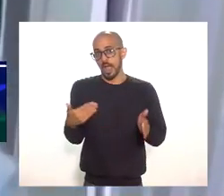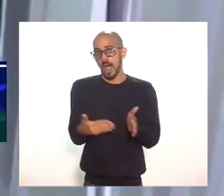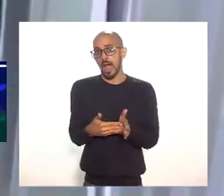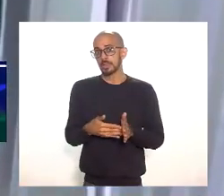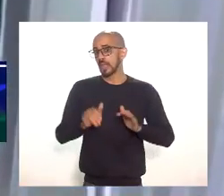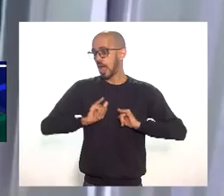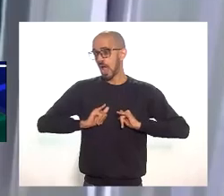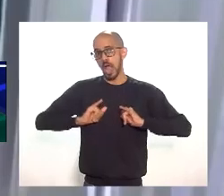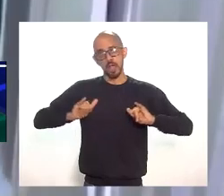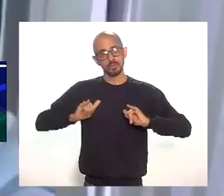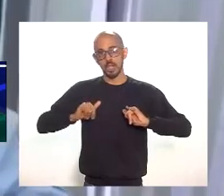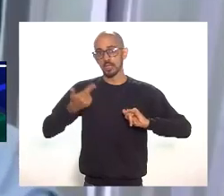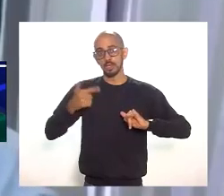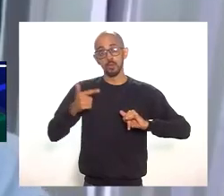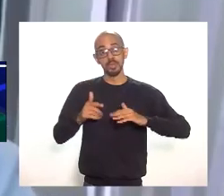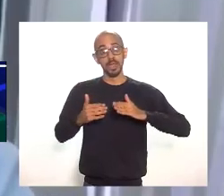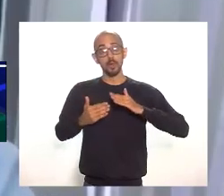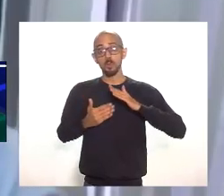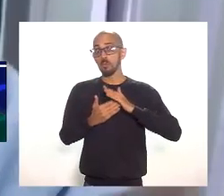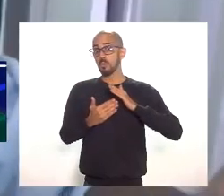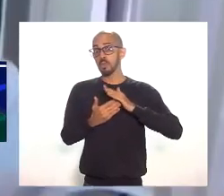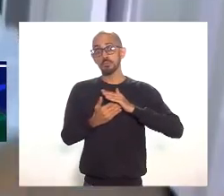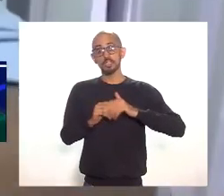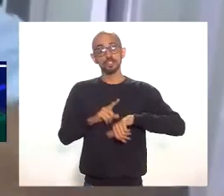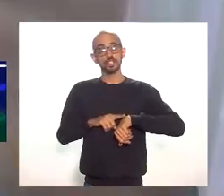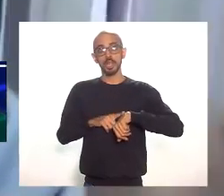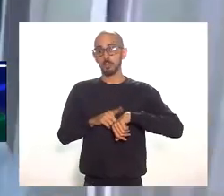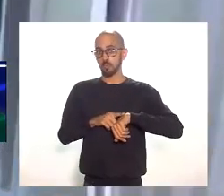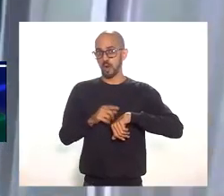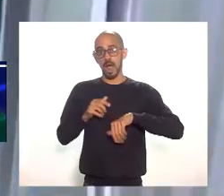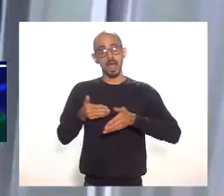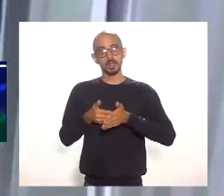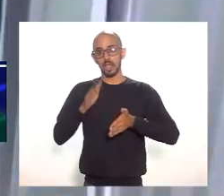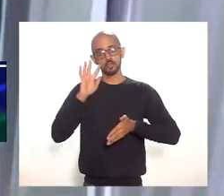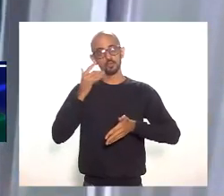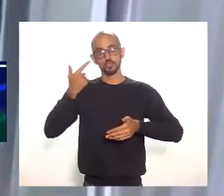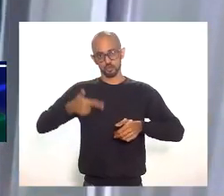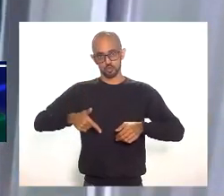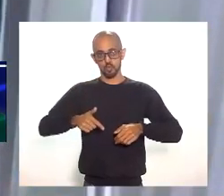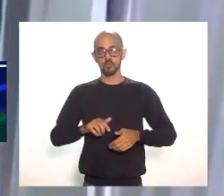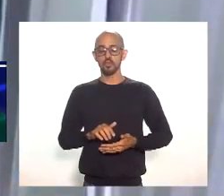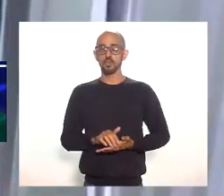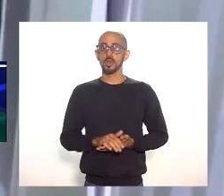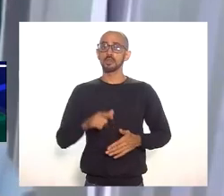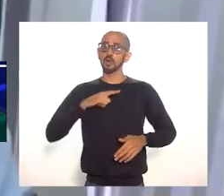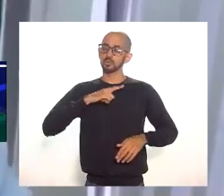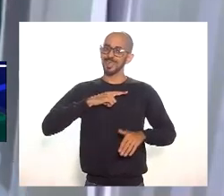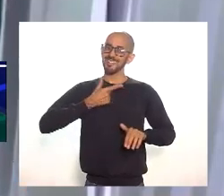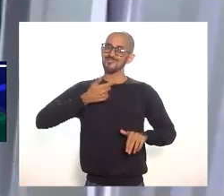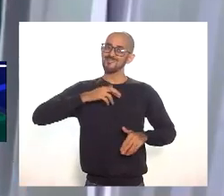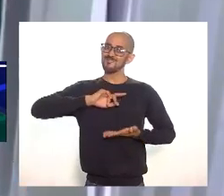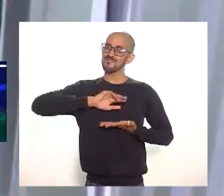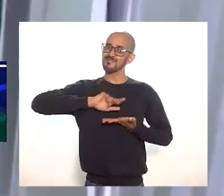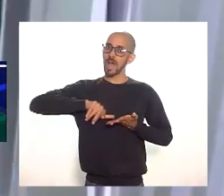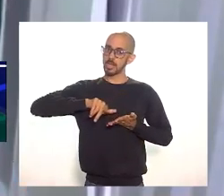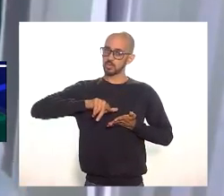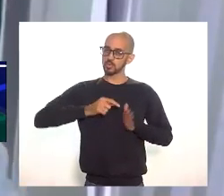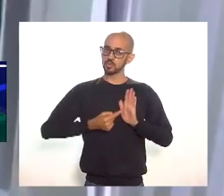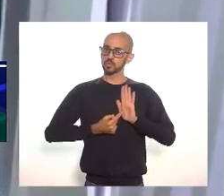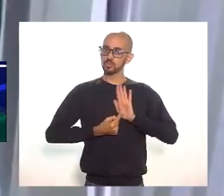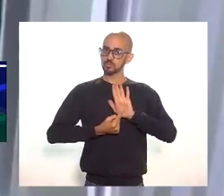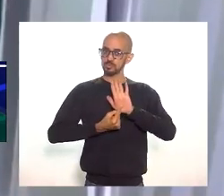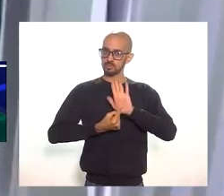sem prazo determinado. São dois exemplos, entre vários outros, que mostram que o Brasil